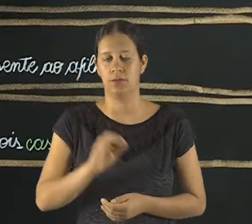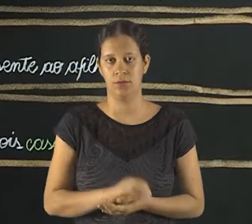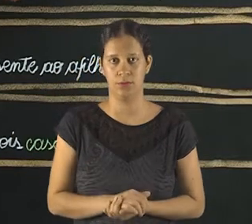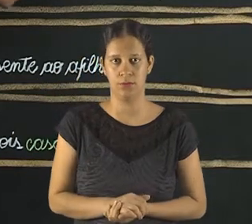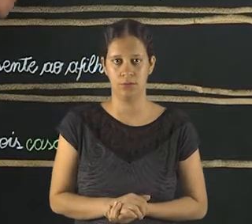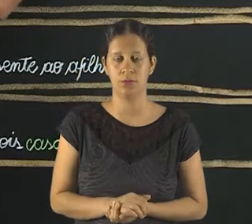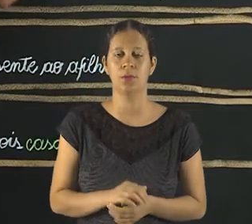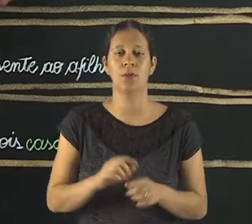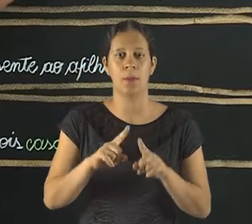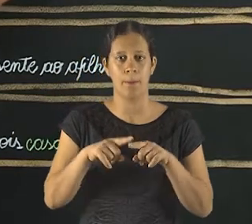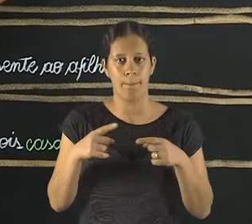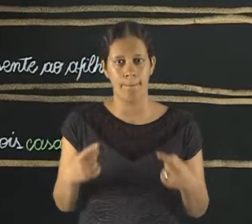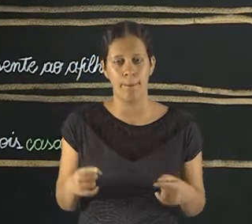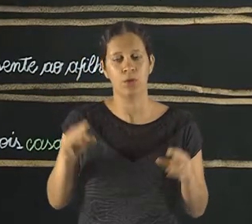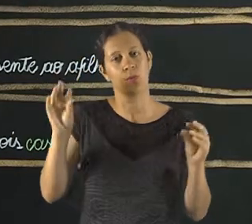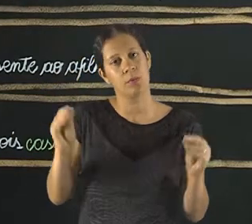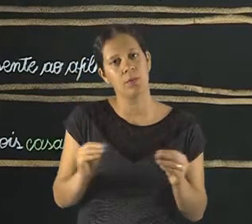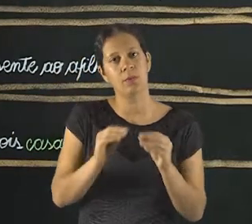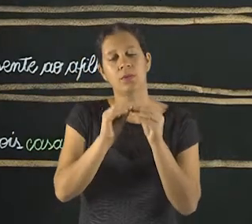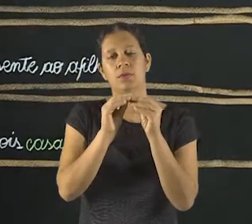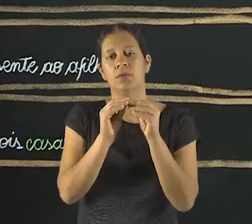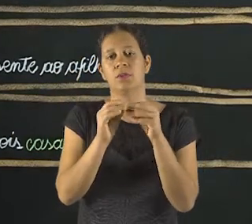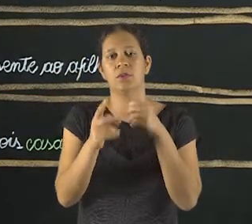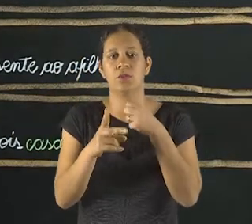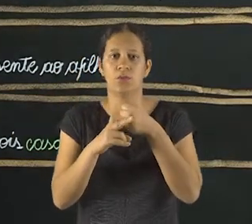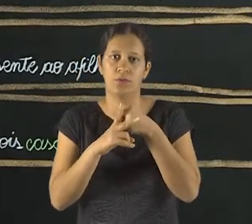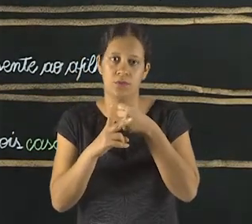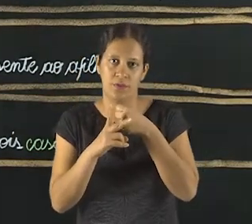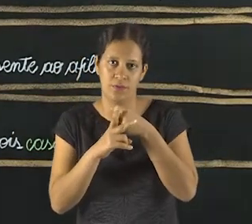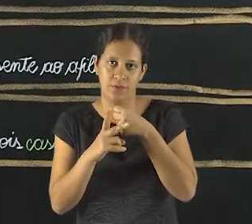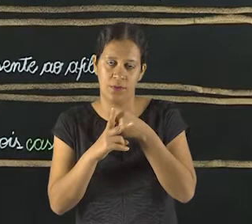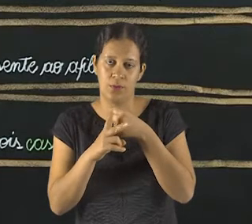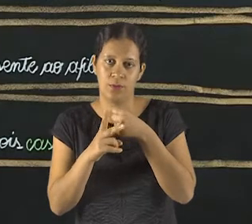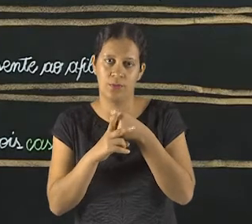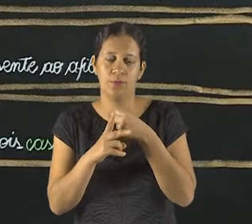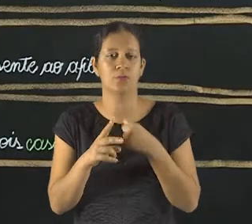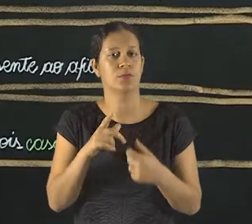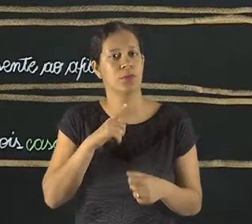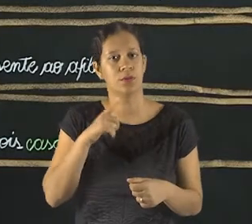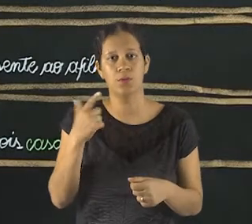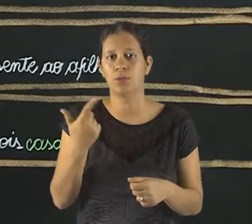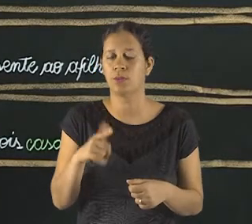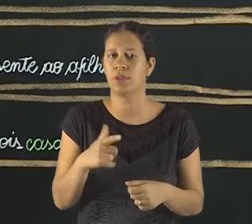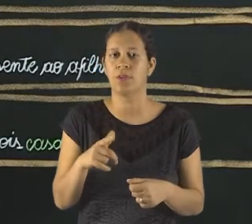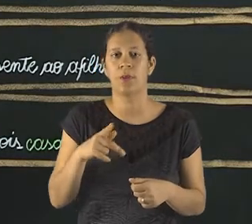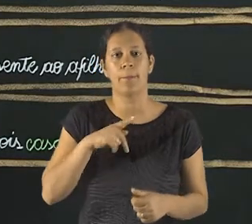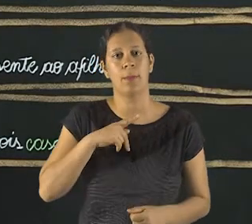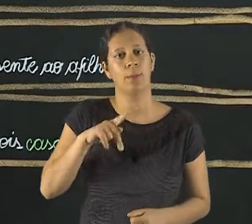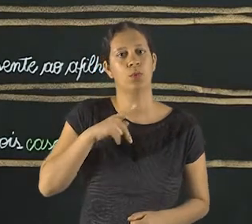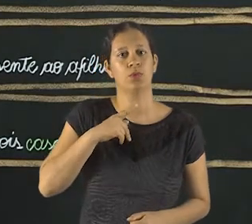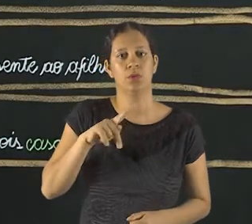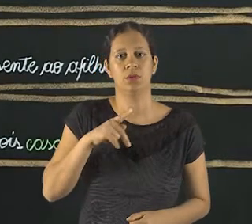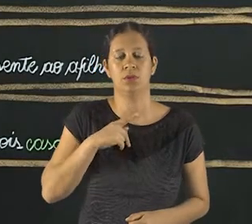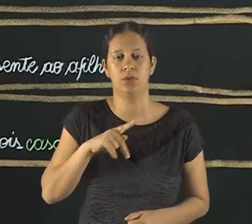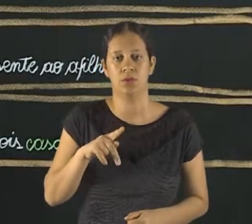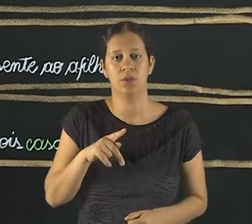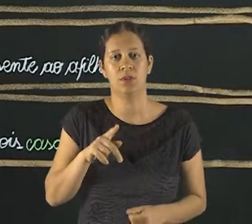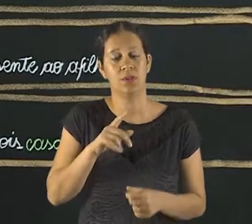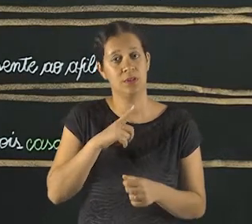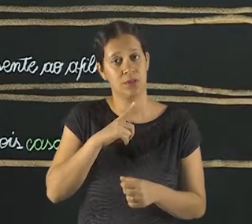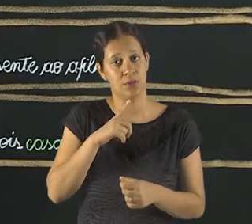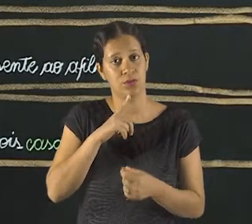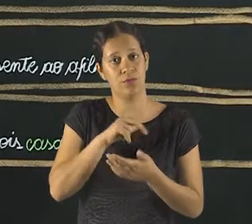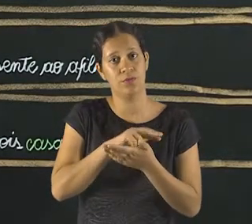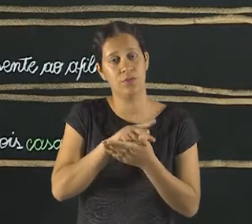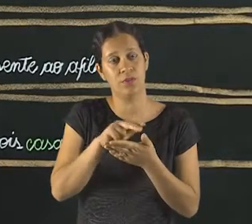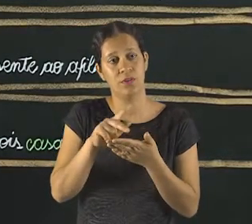o chiclete. Mais um complemento ligado ao verbo sem o auxílio da preposição.